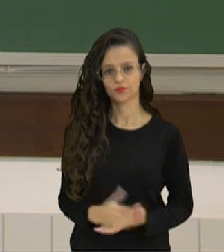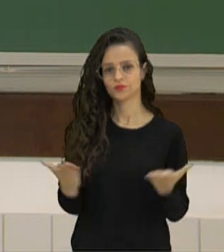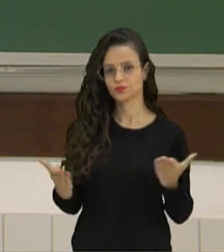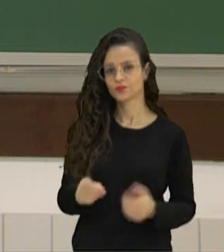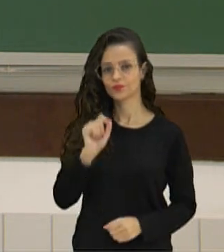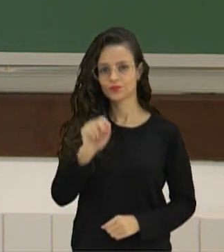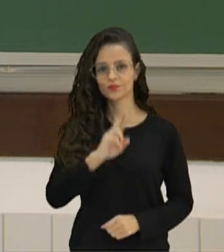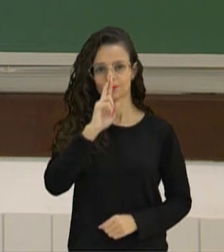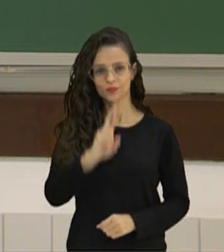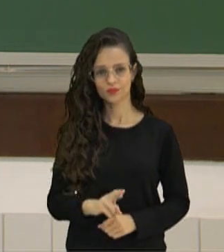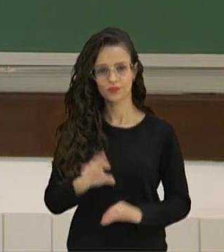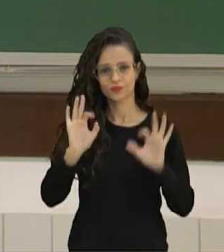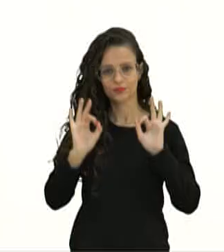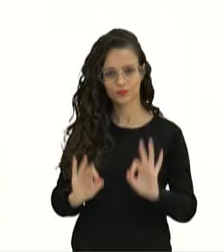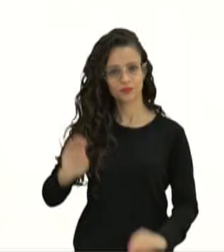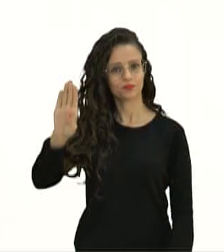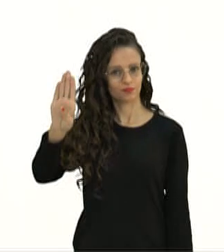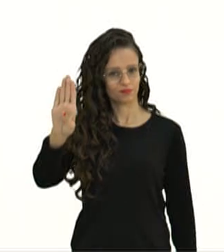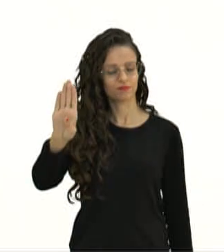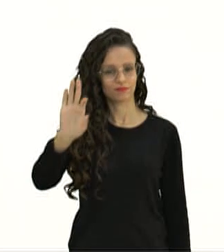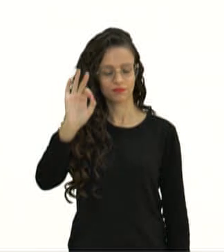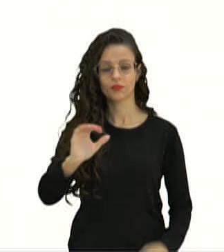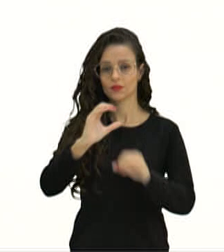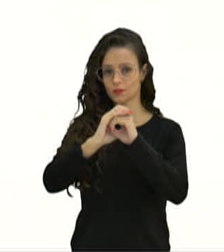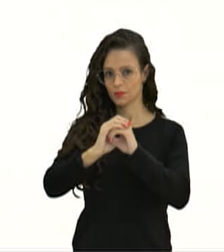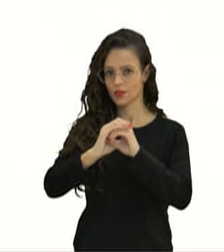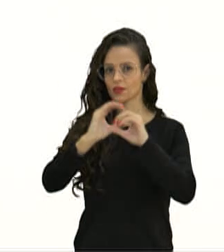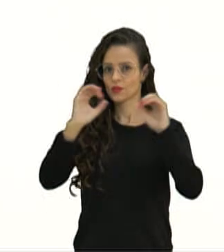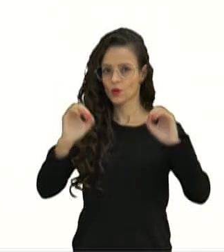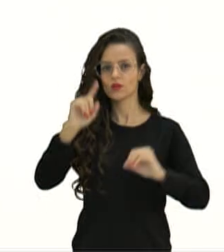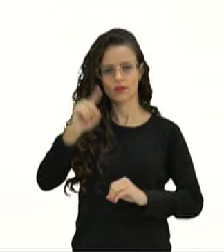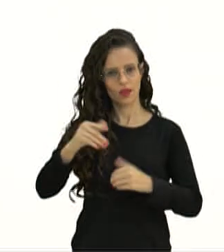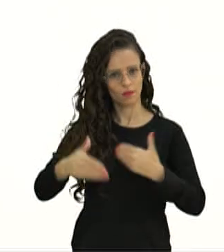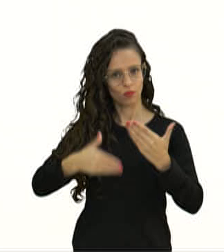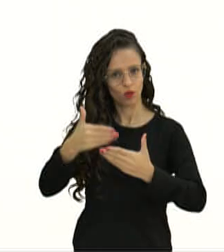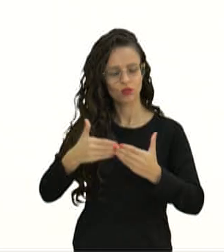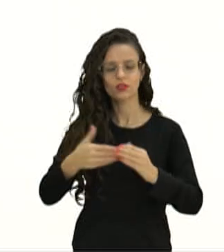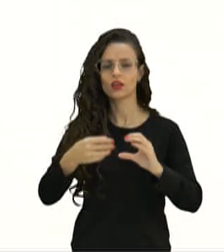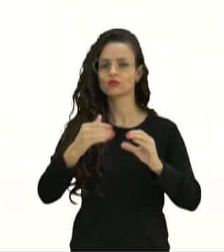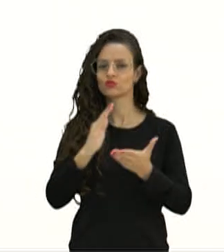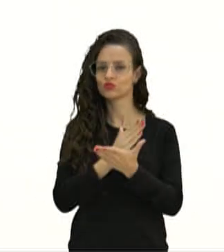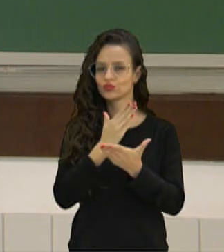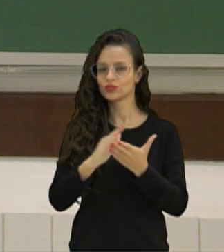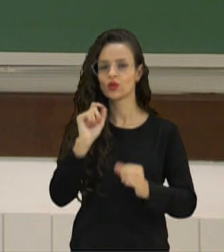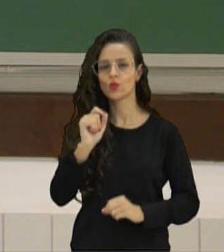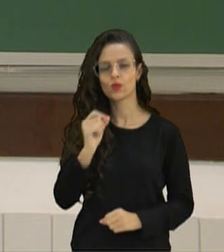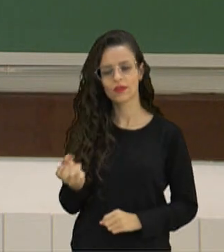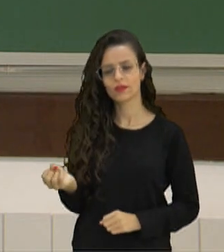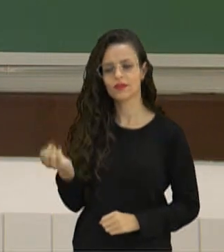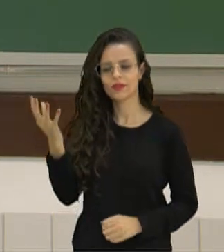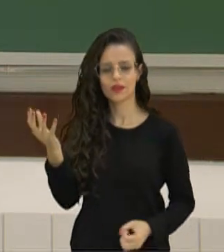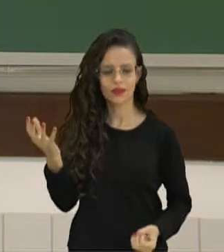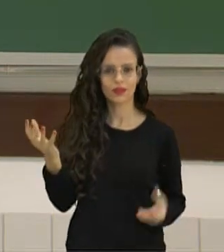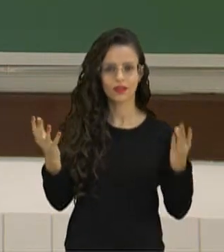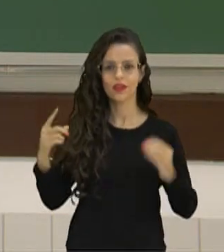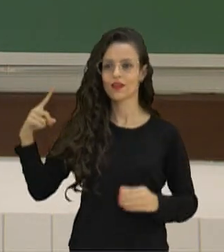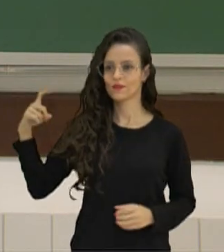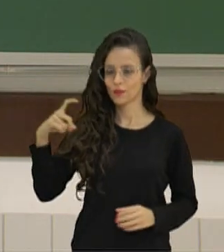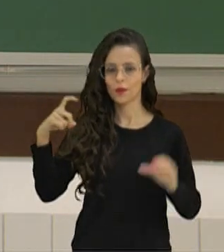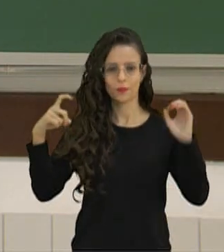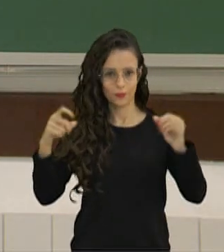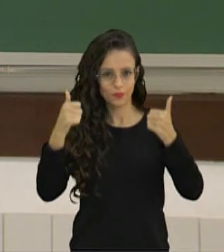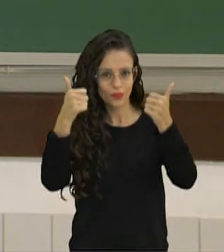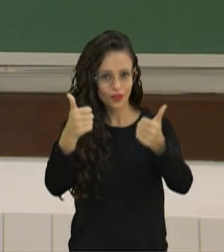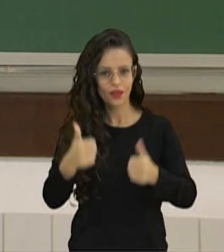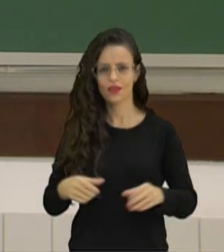Quem respondeu lá, pessoal, alternativa B, a meiose, é o processo de divisão que garante a formação dos gametas. Beleza? Gente,